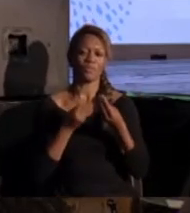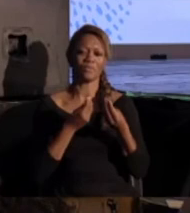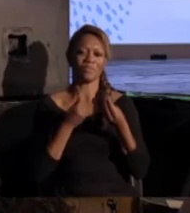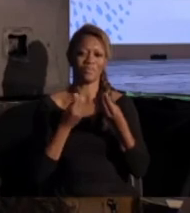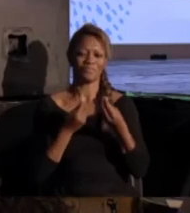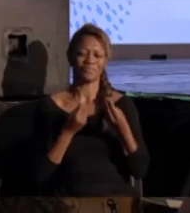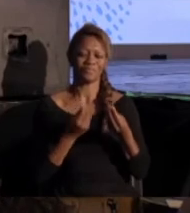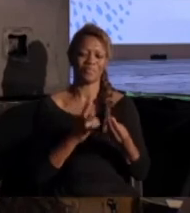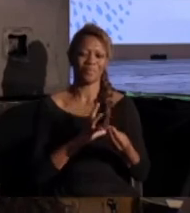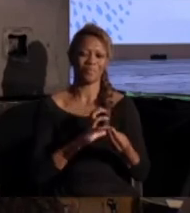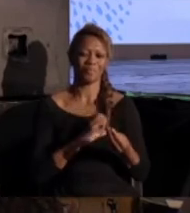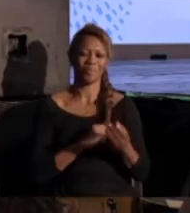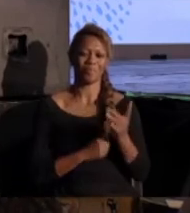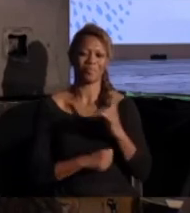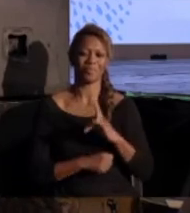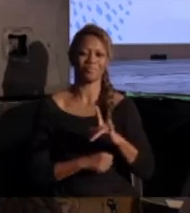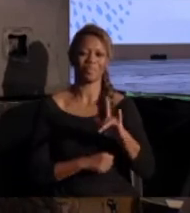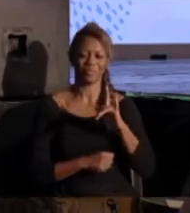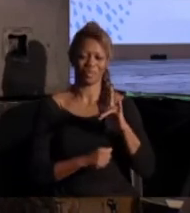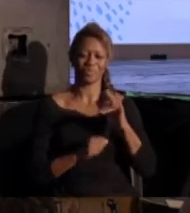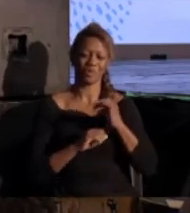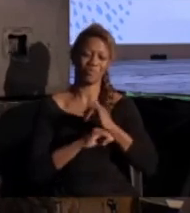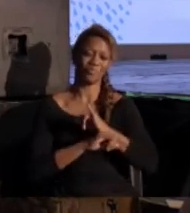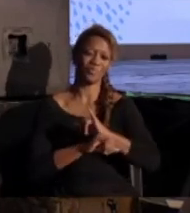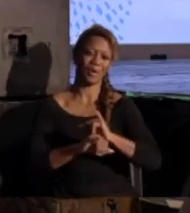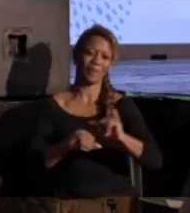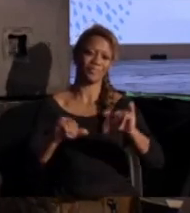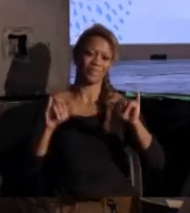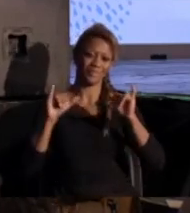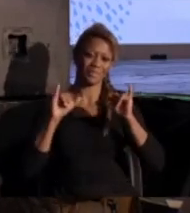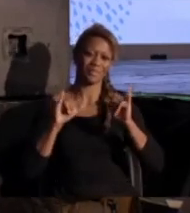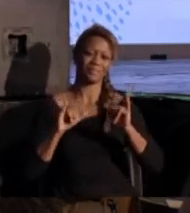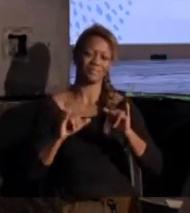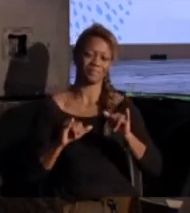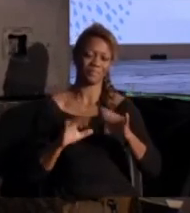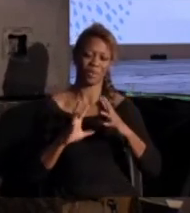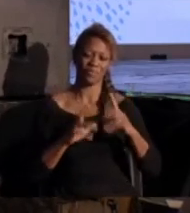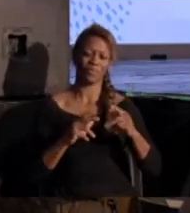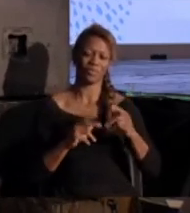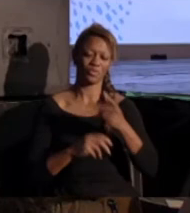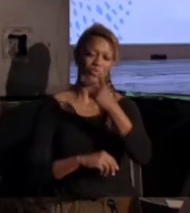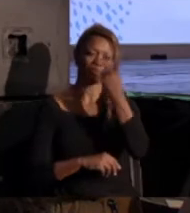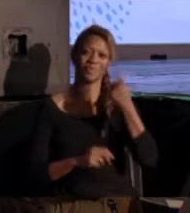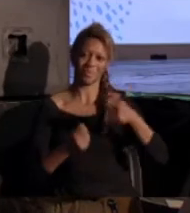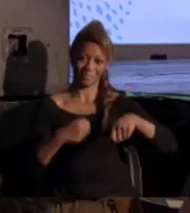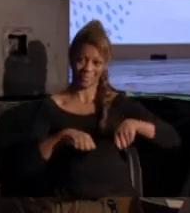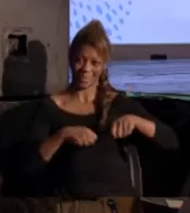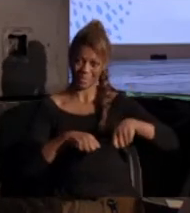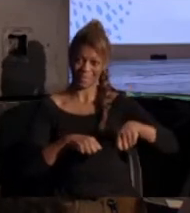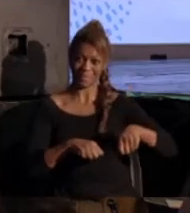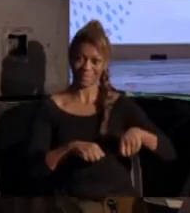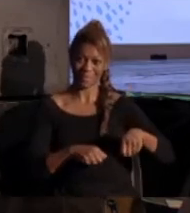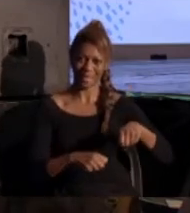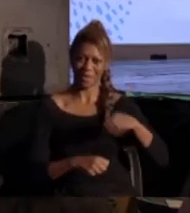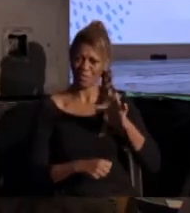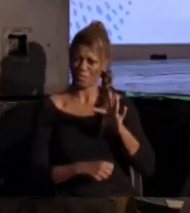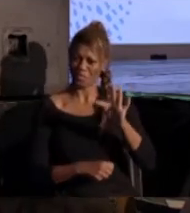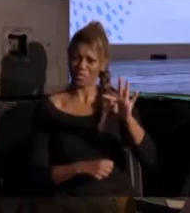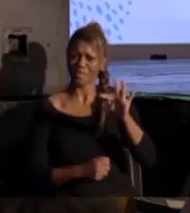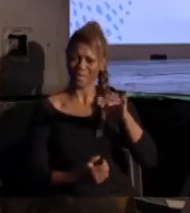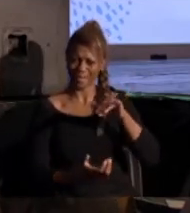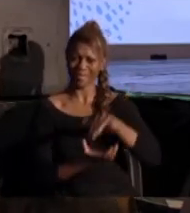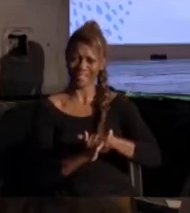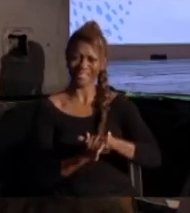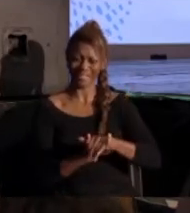um pouco de amor. Então, fico essa mensagem aí, para quem precisar, quem quiser, quem for casar,